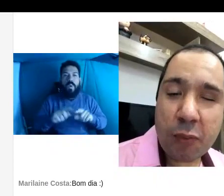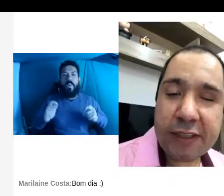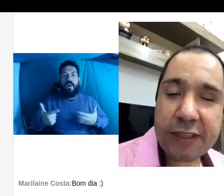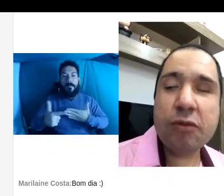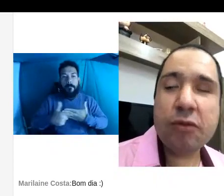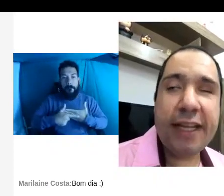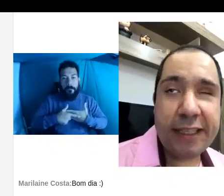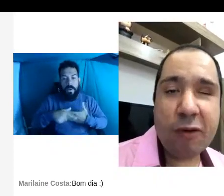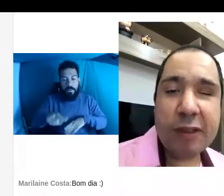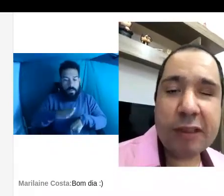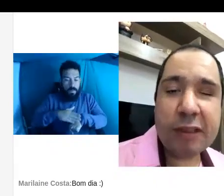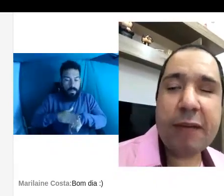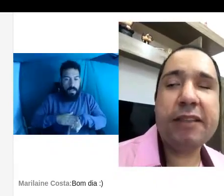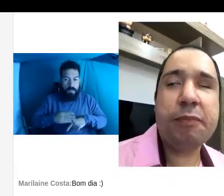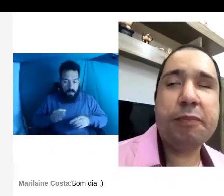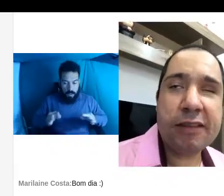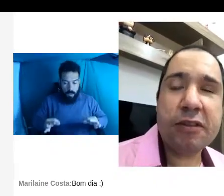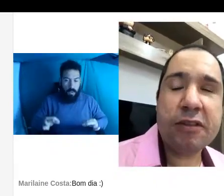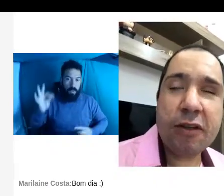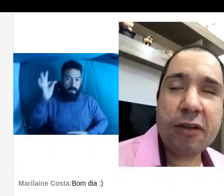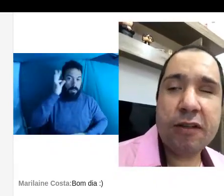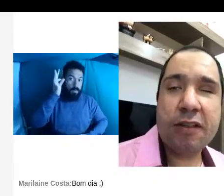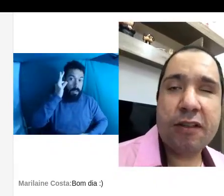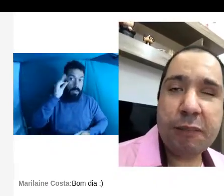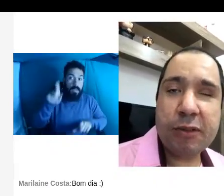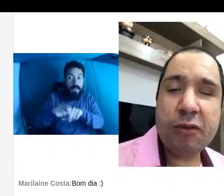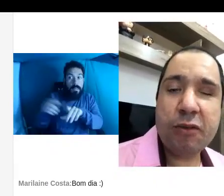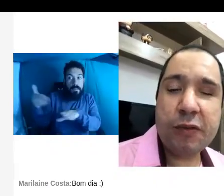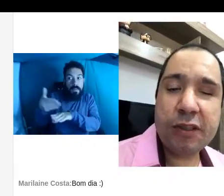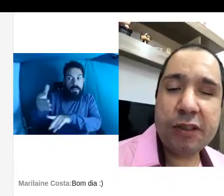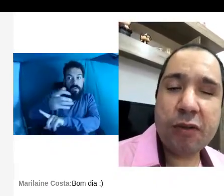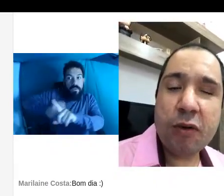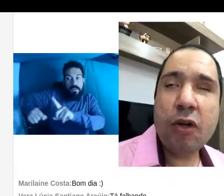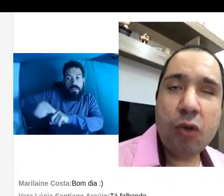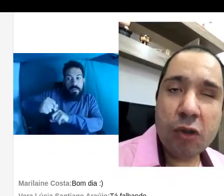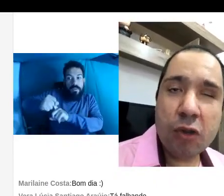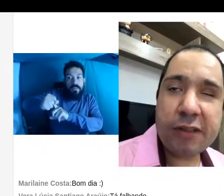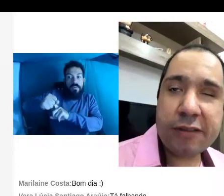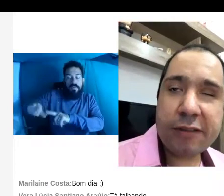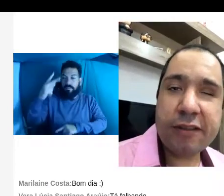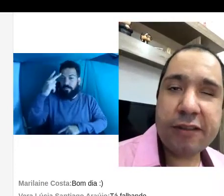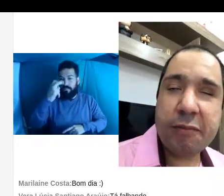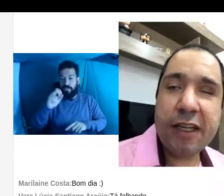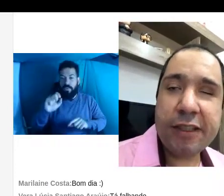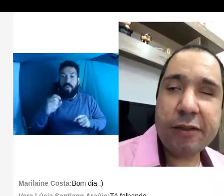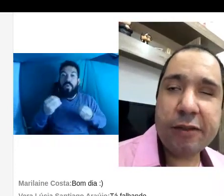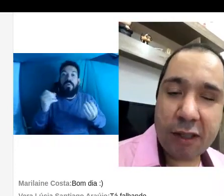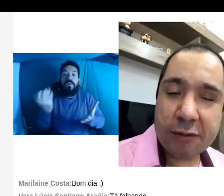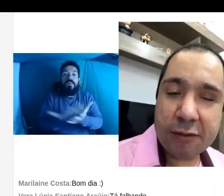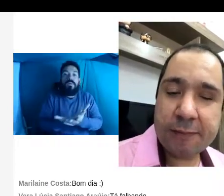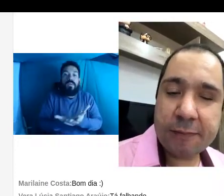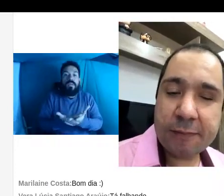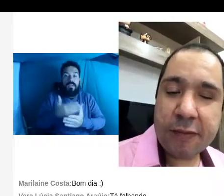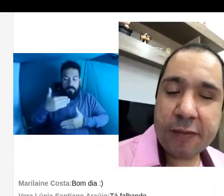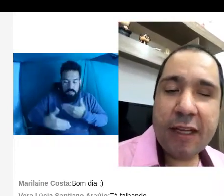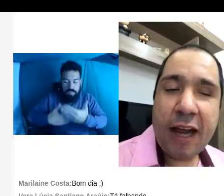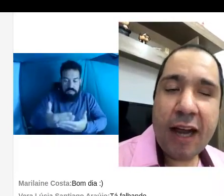acesso técnico, mas na participação social da pessoa com deficiência nos processos de acessibilidade cultural.